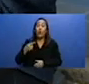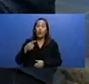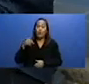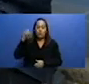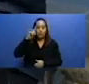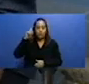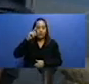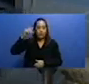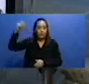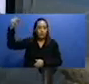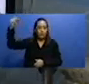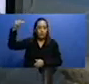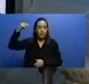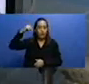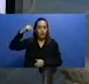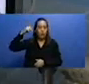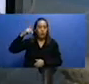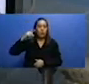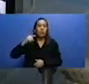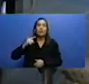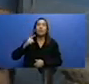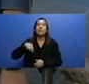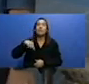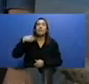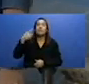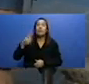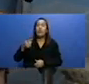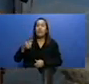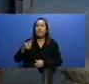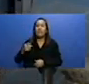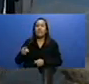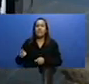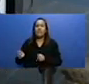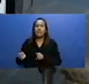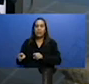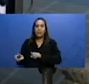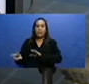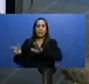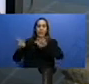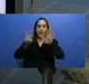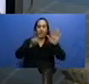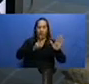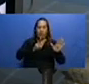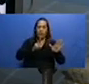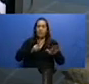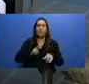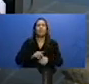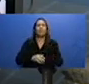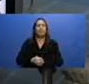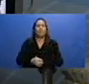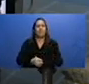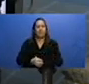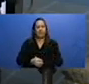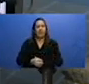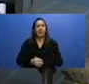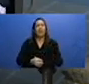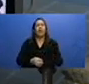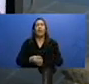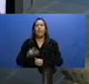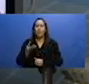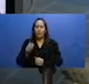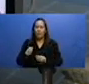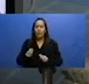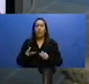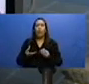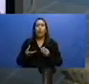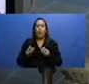próxima semana. É muito provável, né, gente? Porque a gente está tendo todos os dias de sol. Então,